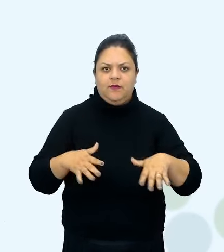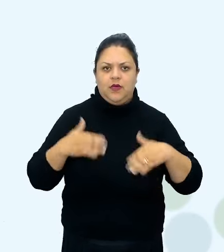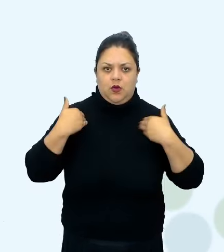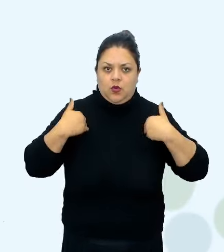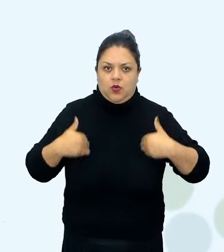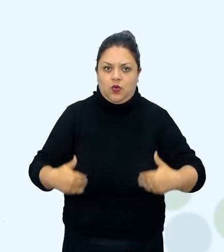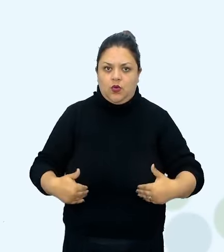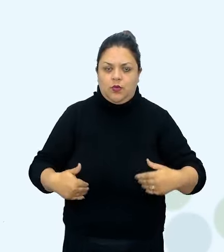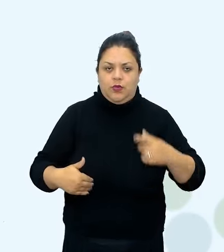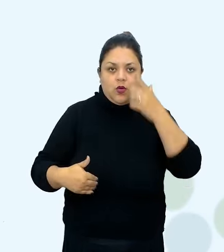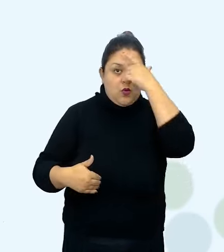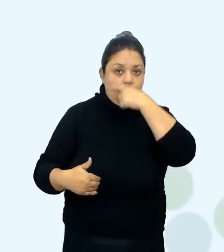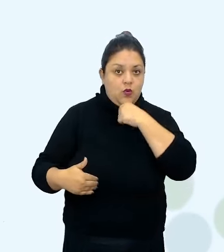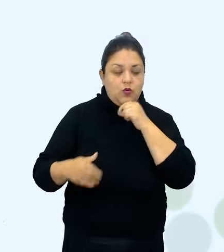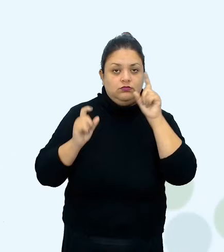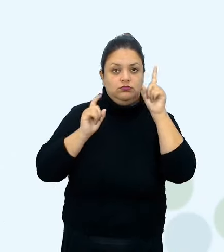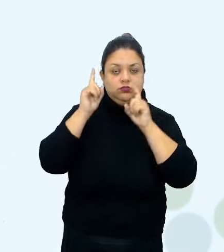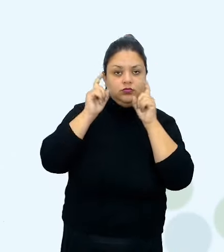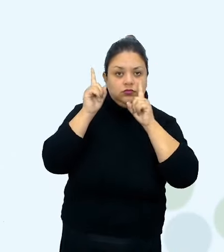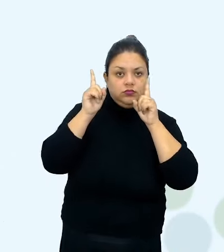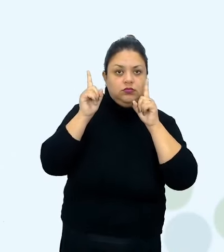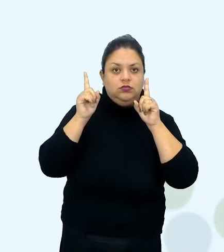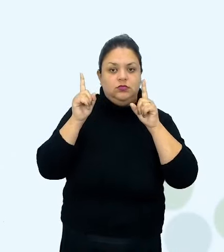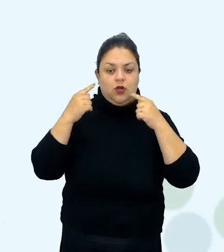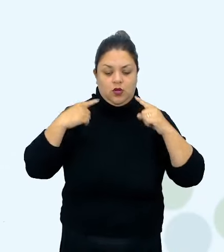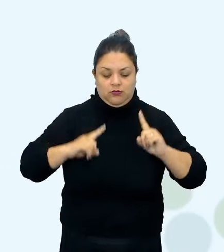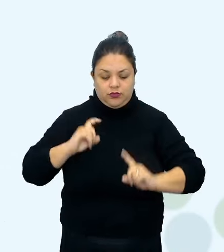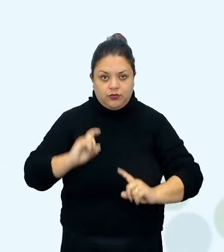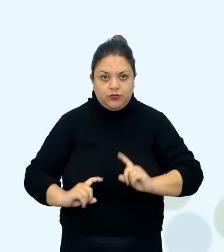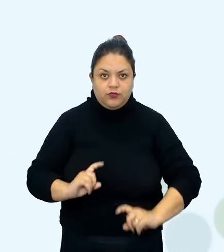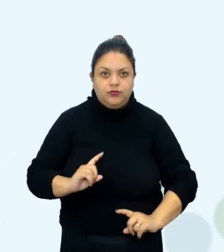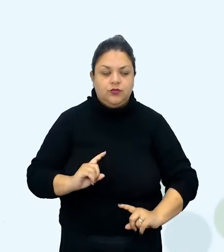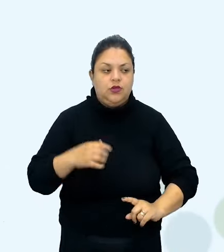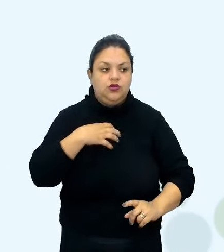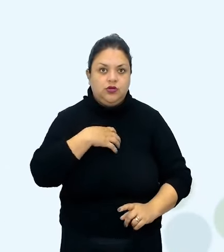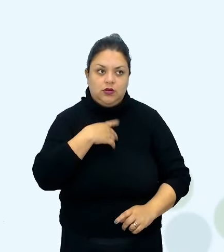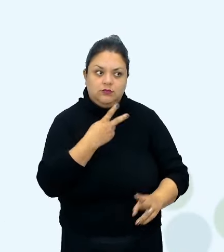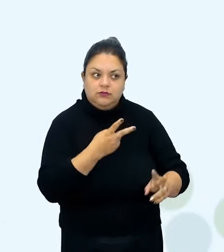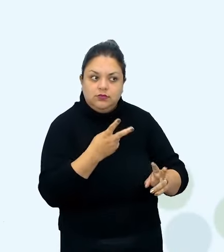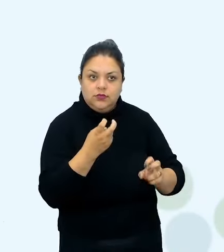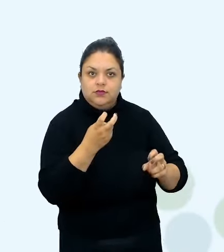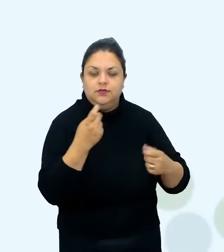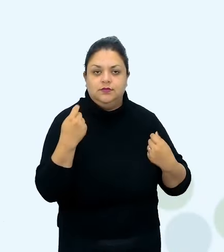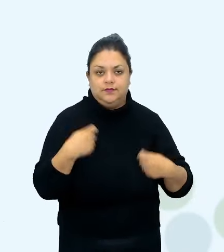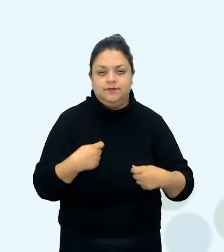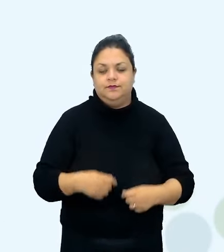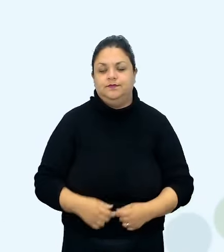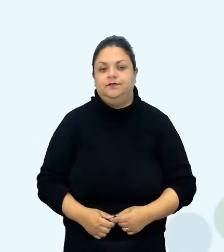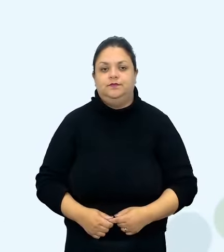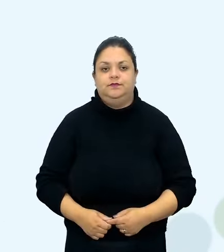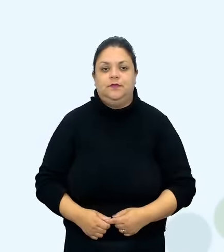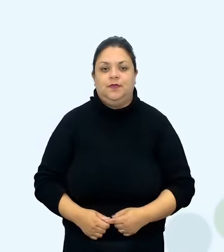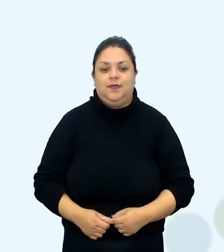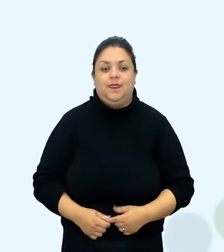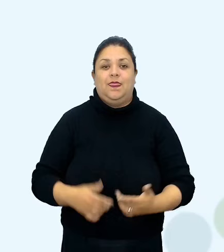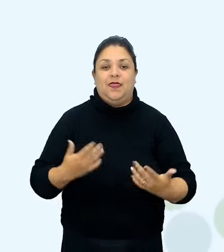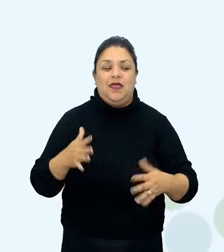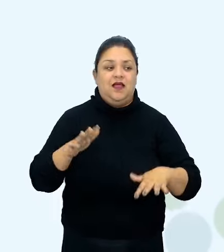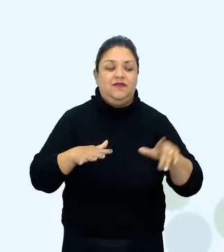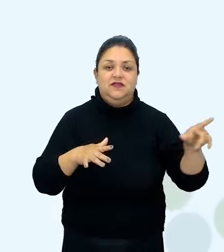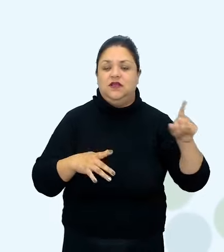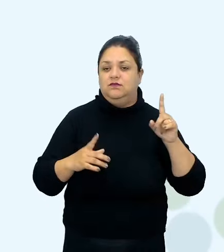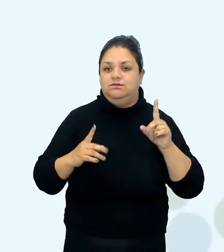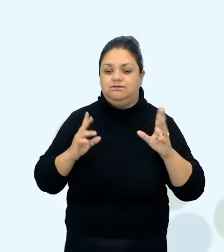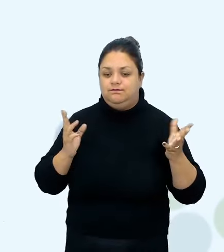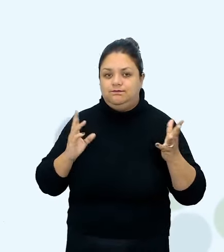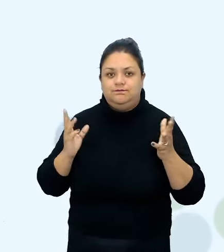expressão facial, expressão corporal, né? E com isso vai dificultando, né, a criança, às